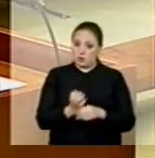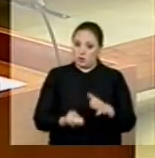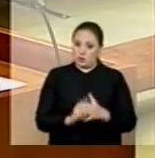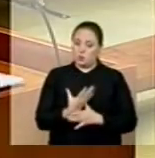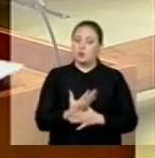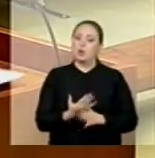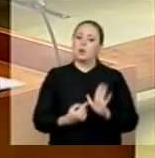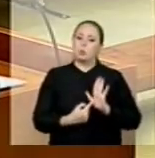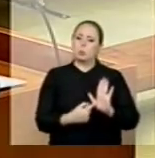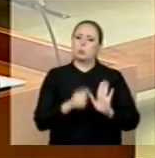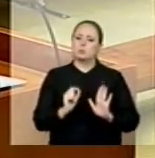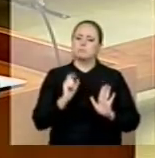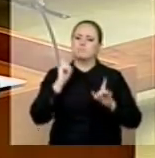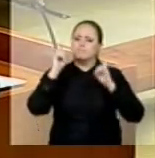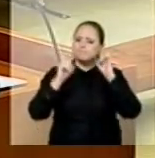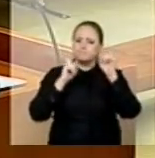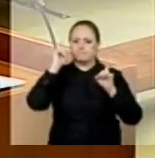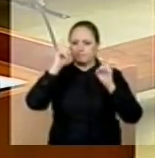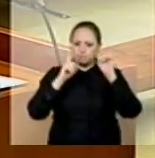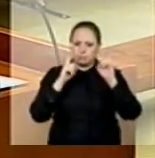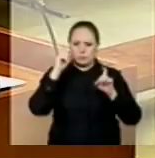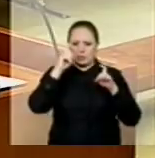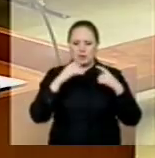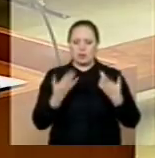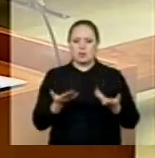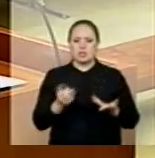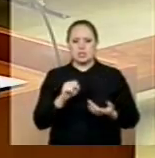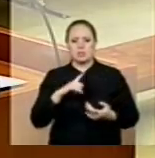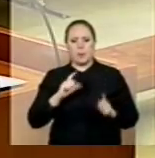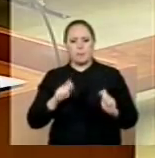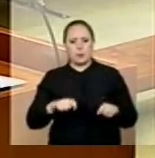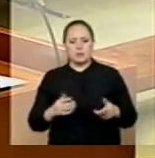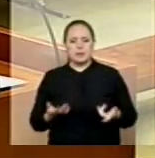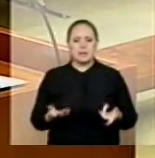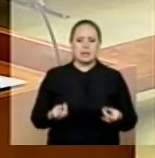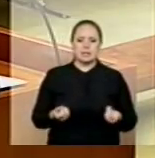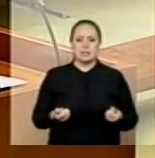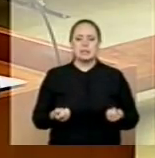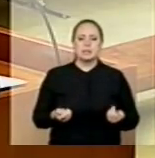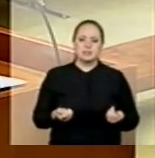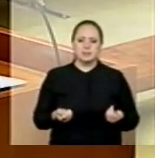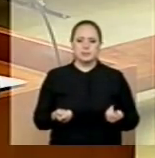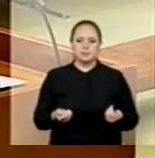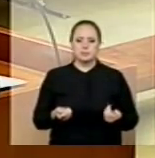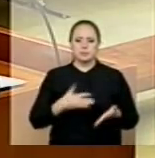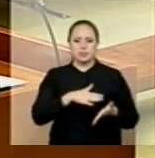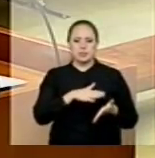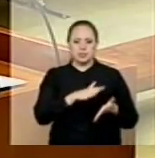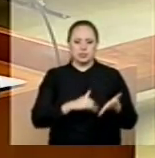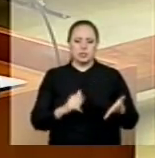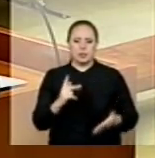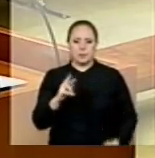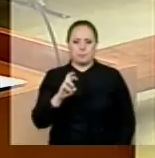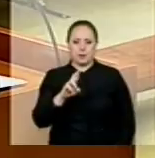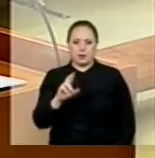e se mostrou bastante preocupada com essa possibilidade de retirada da